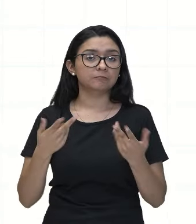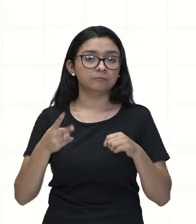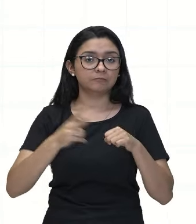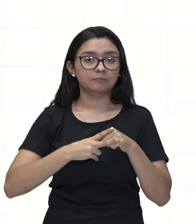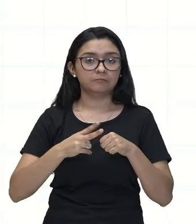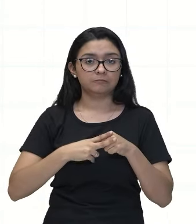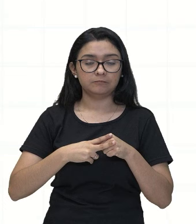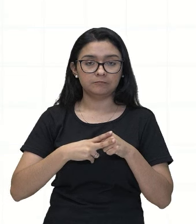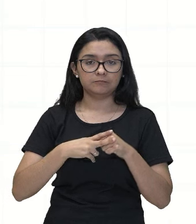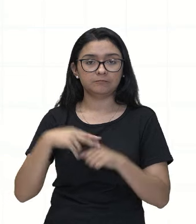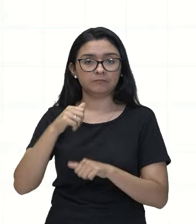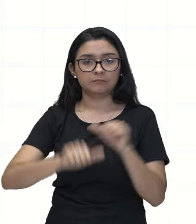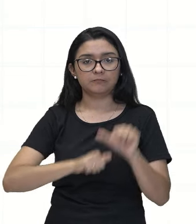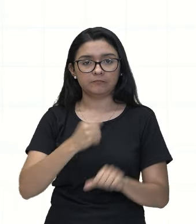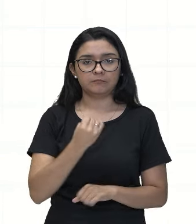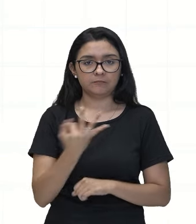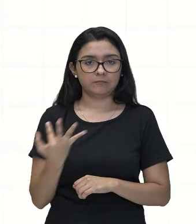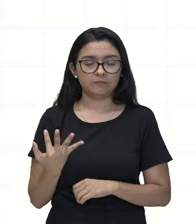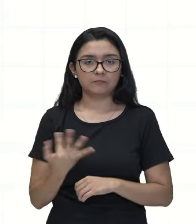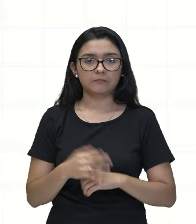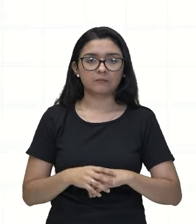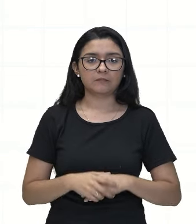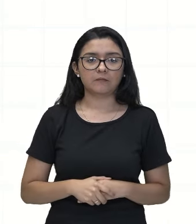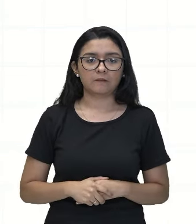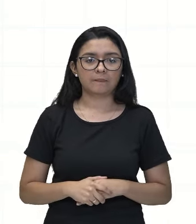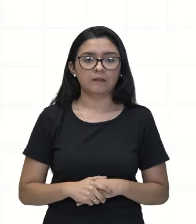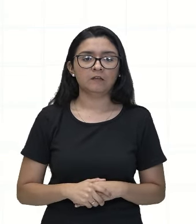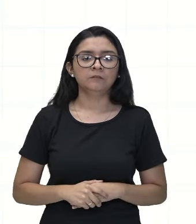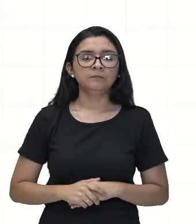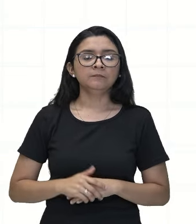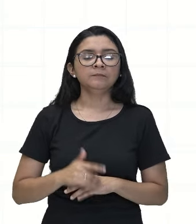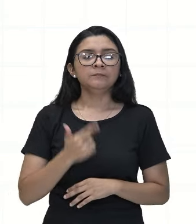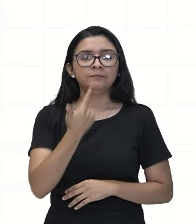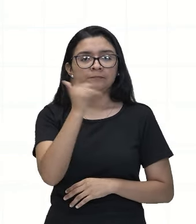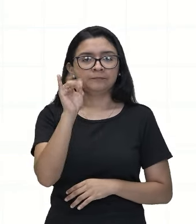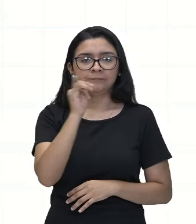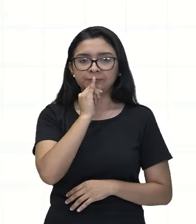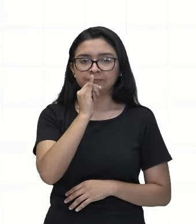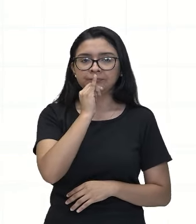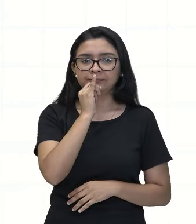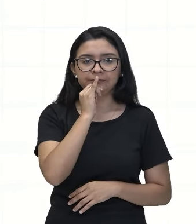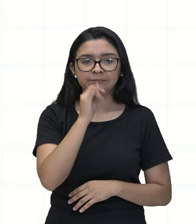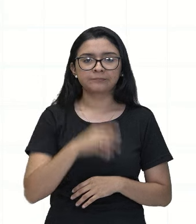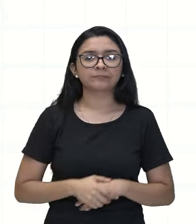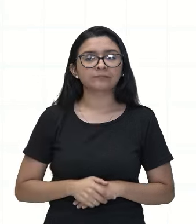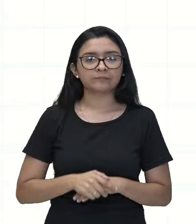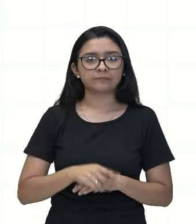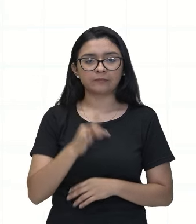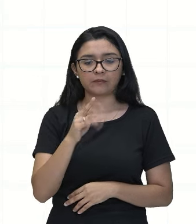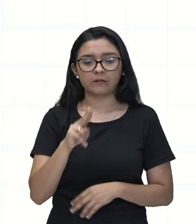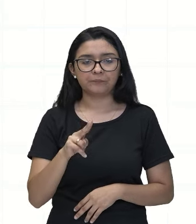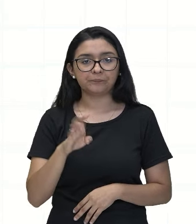plural Ok outro exemplo tu e ela